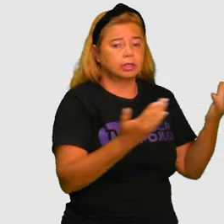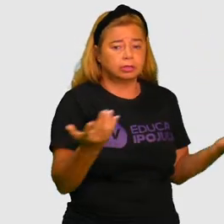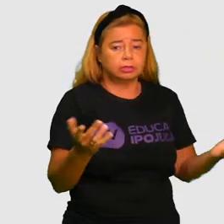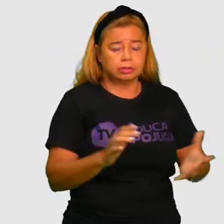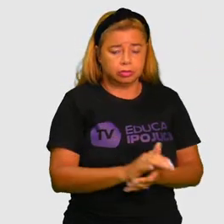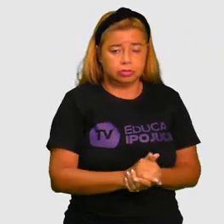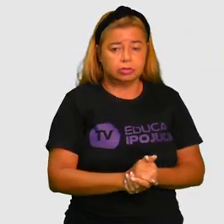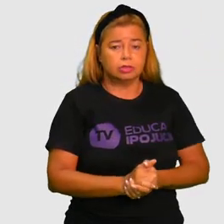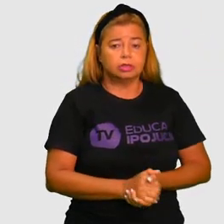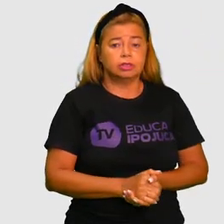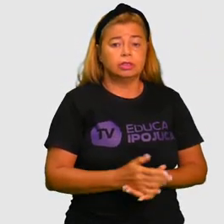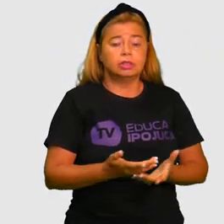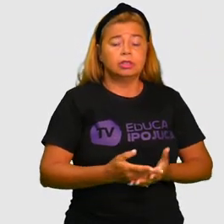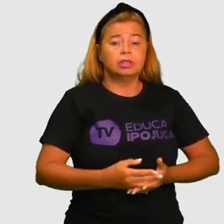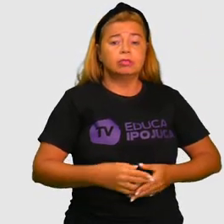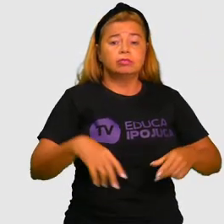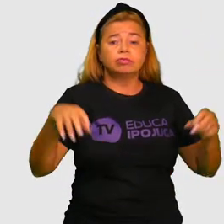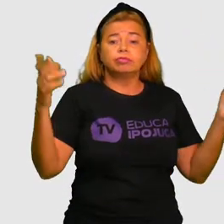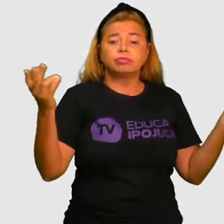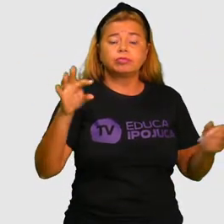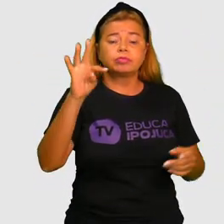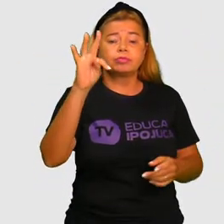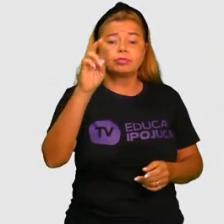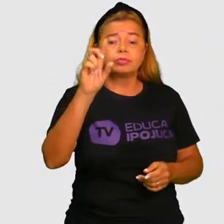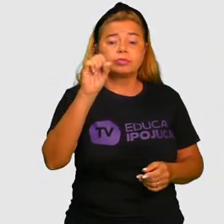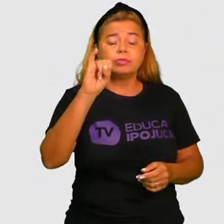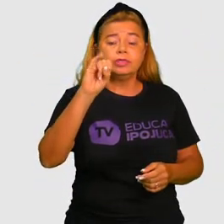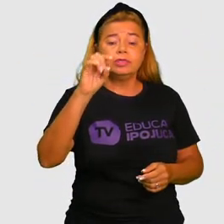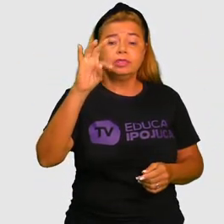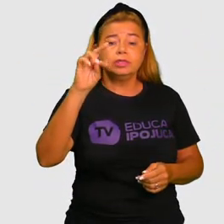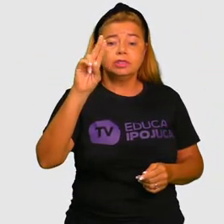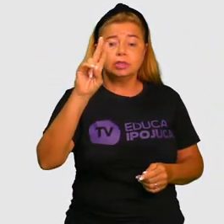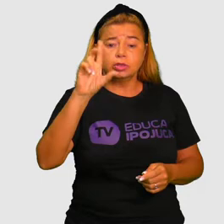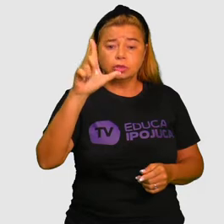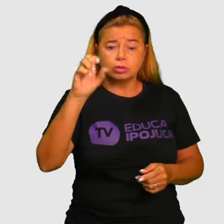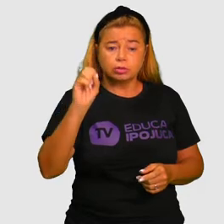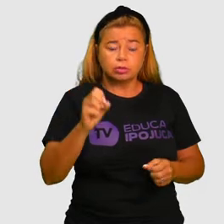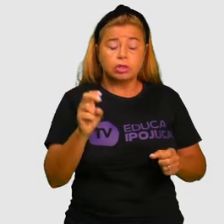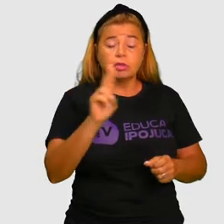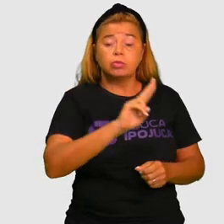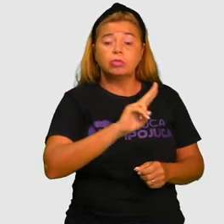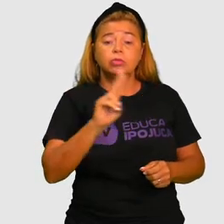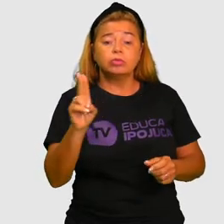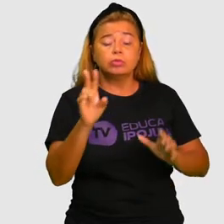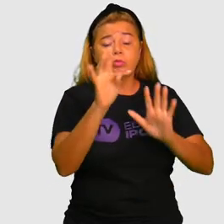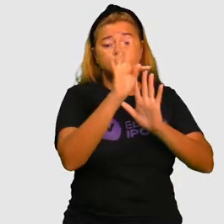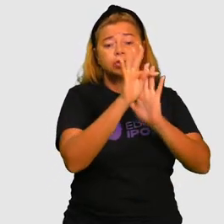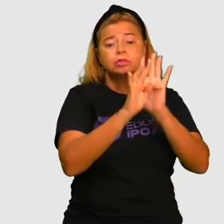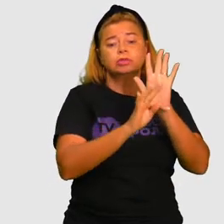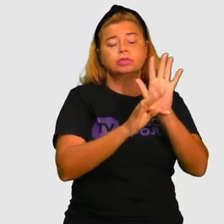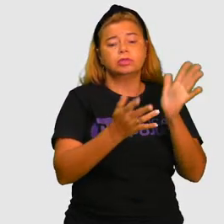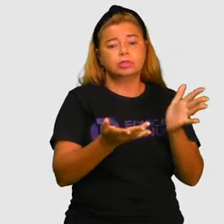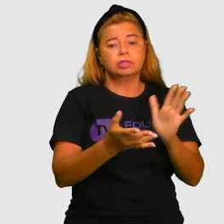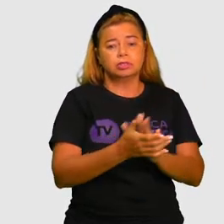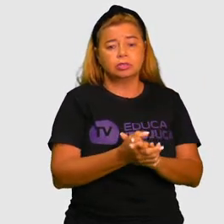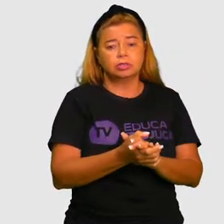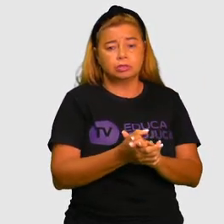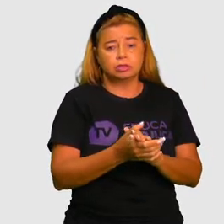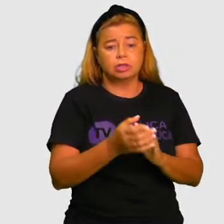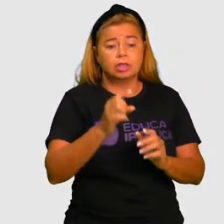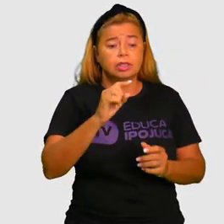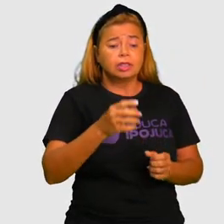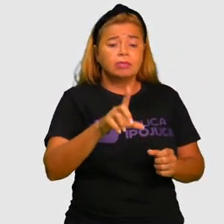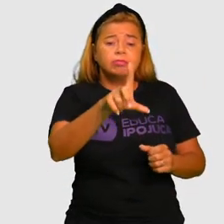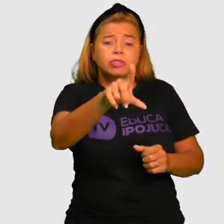assunto o título é o nome do texto aquele que fica lá em cima é antes do início dele mas que geralmente é escolhido